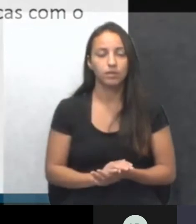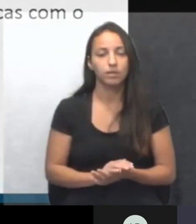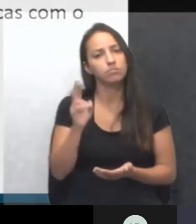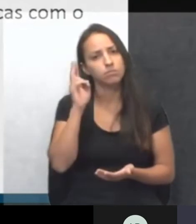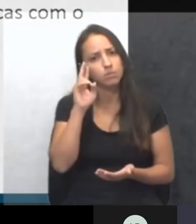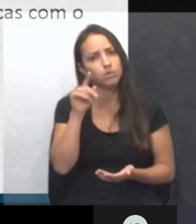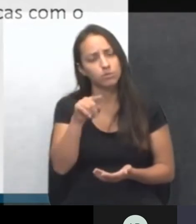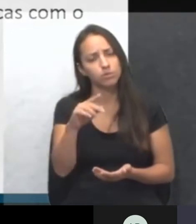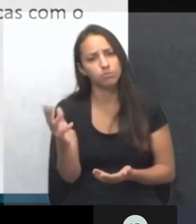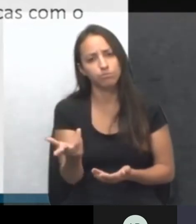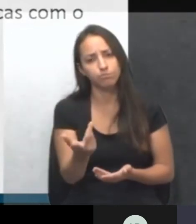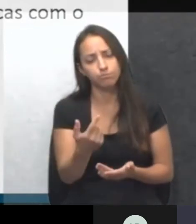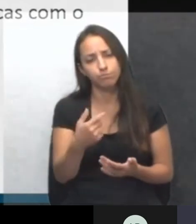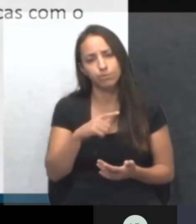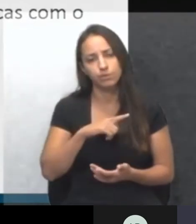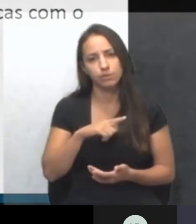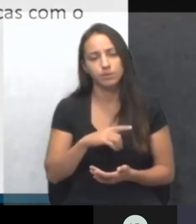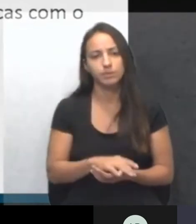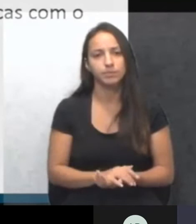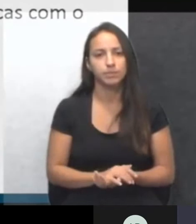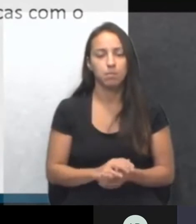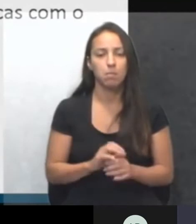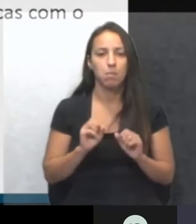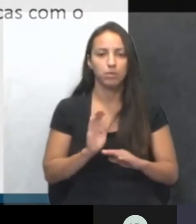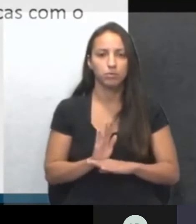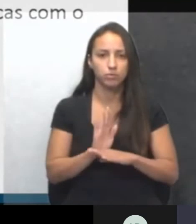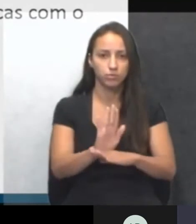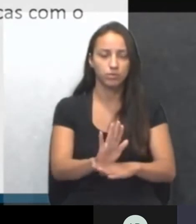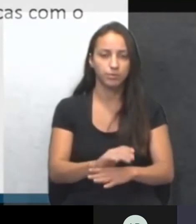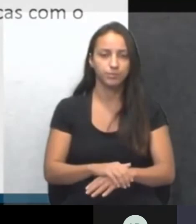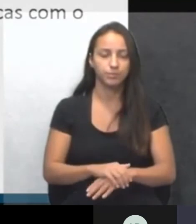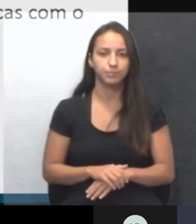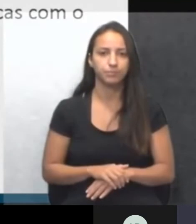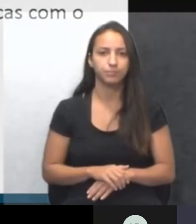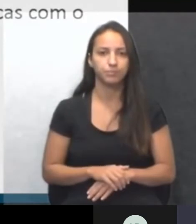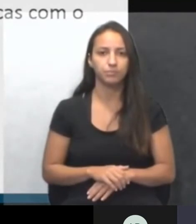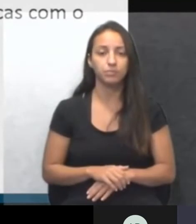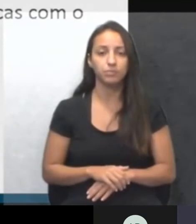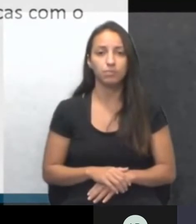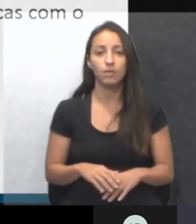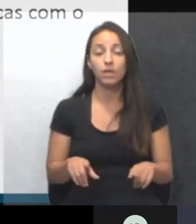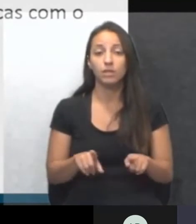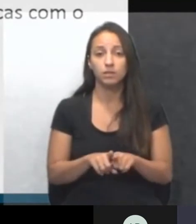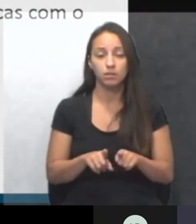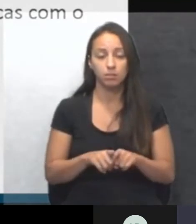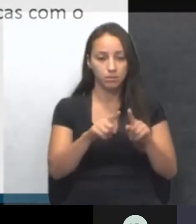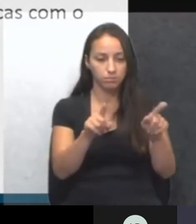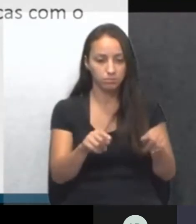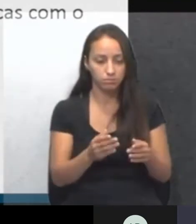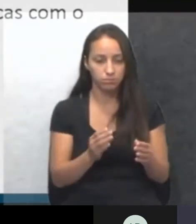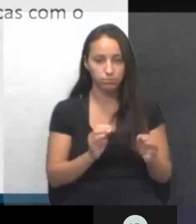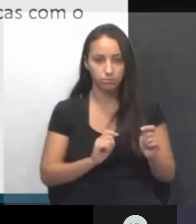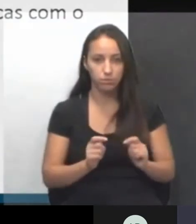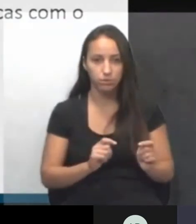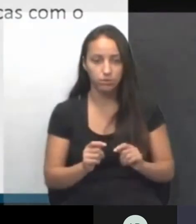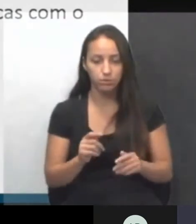essa habilidade aqui desenvolvida e que pode te auxiliar bastante. Lembre-se que os setores de administração e